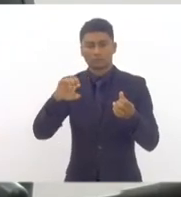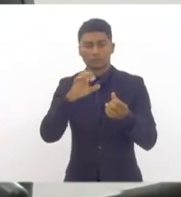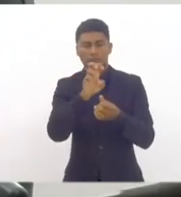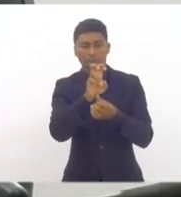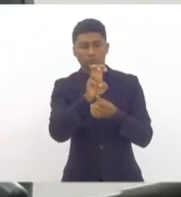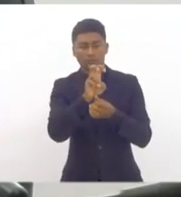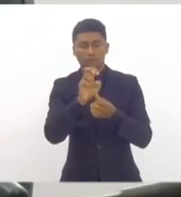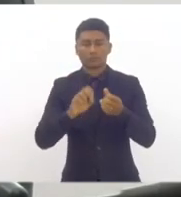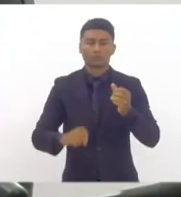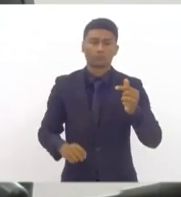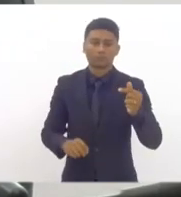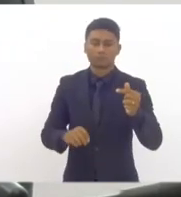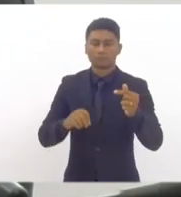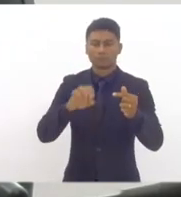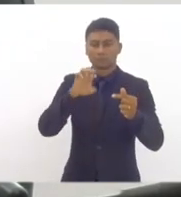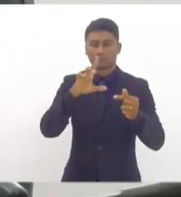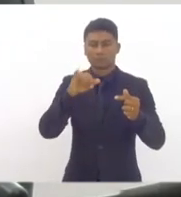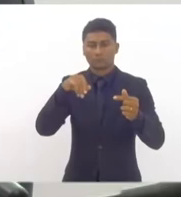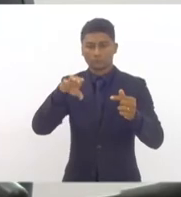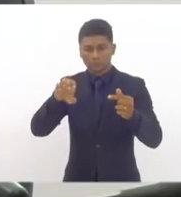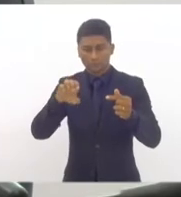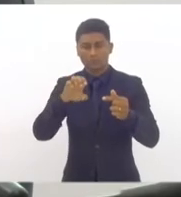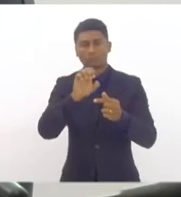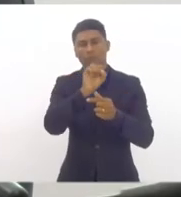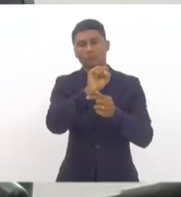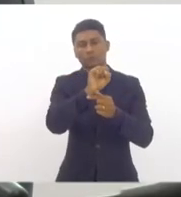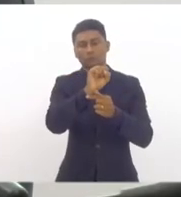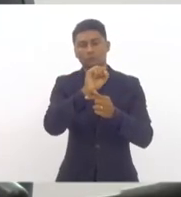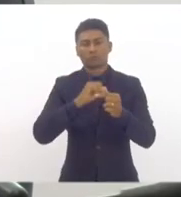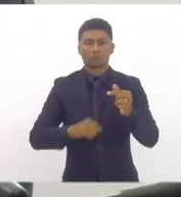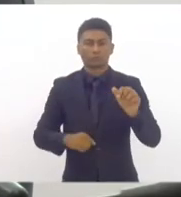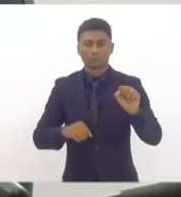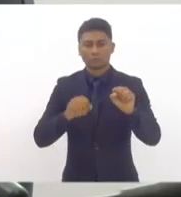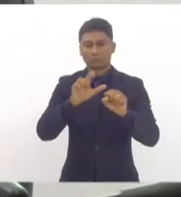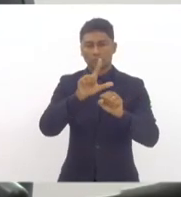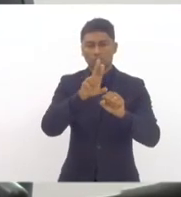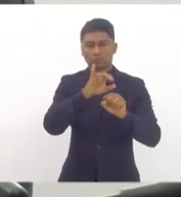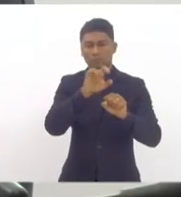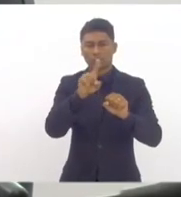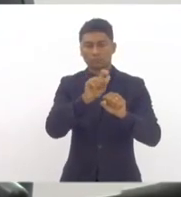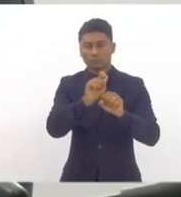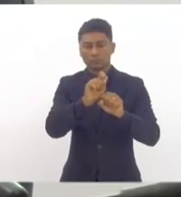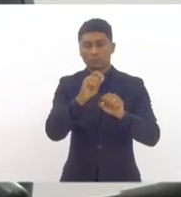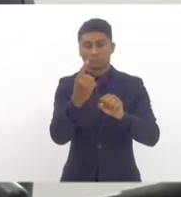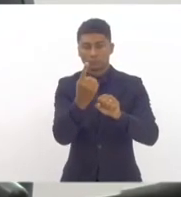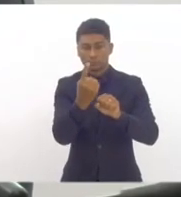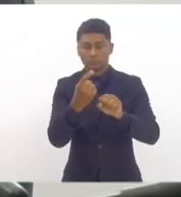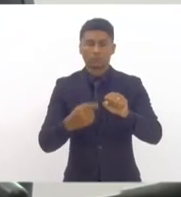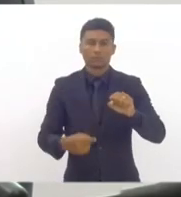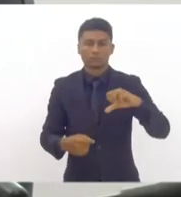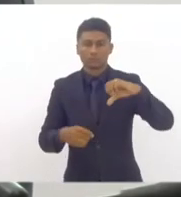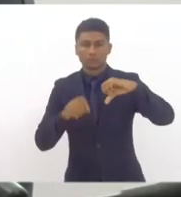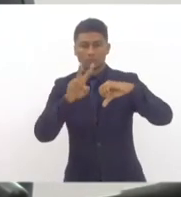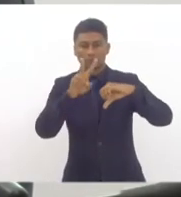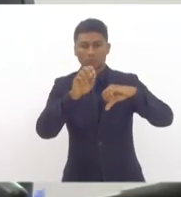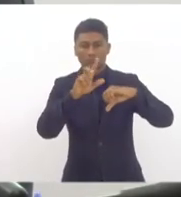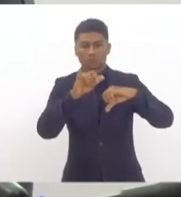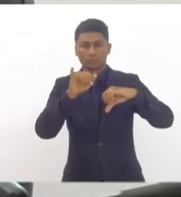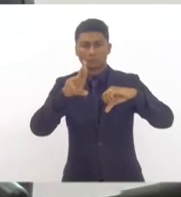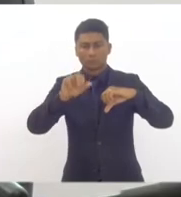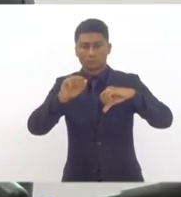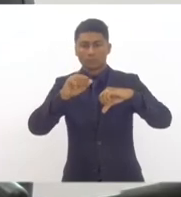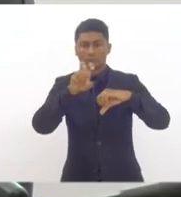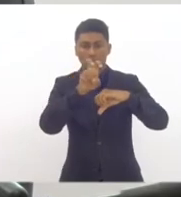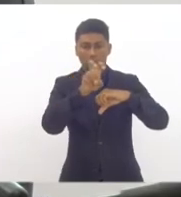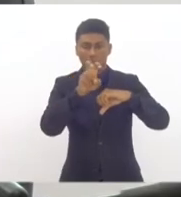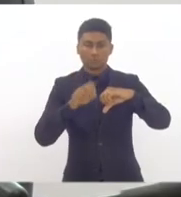5 votos. Eliene Vieira, com 8 votos. Luísa Bertrame, com 1 voto. Valéria Pedro, com